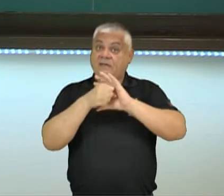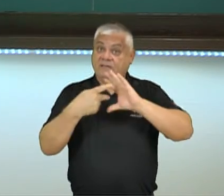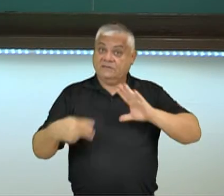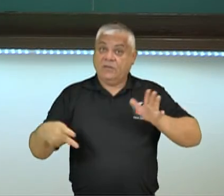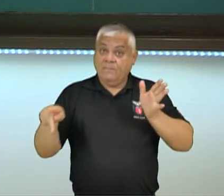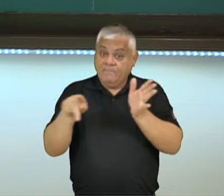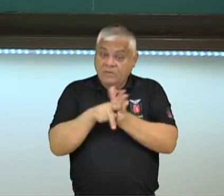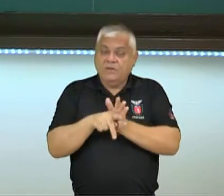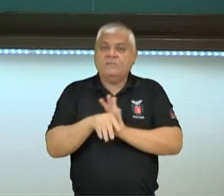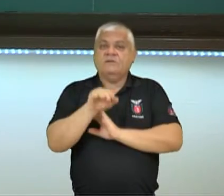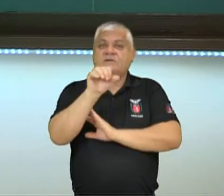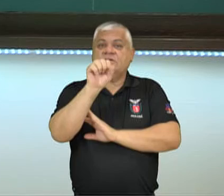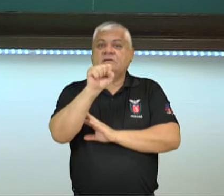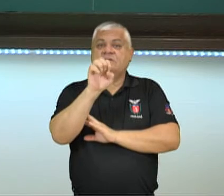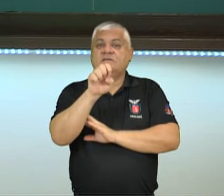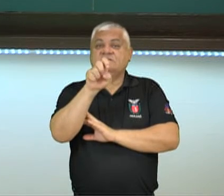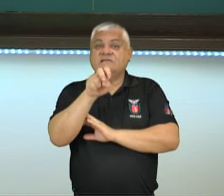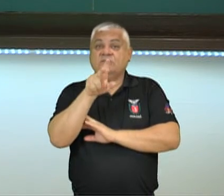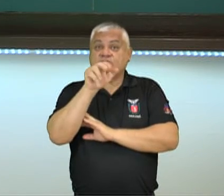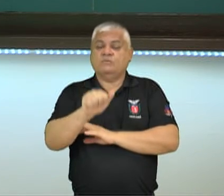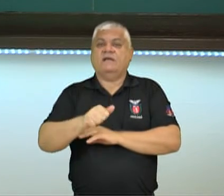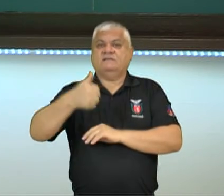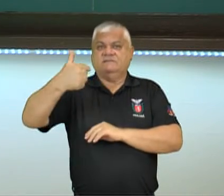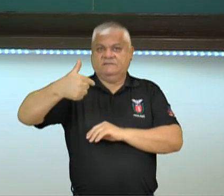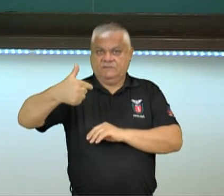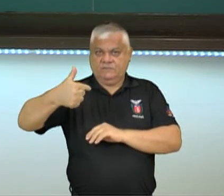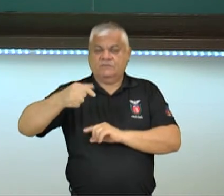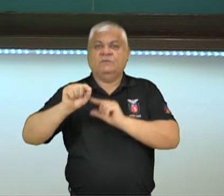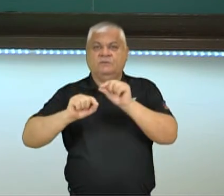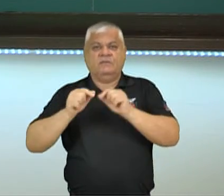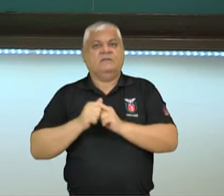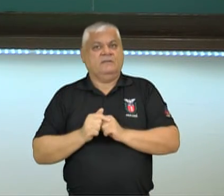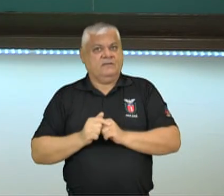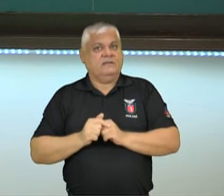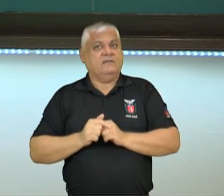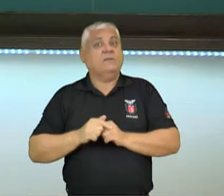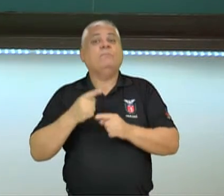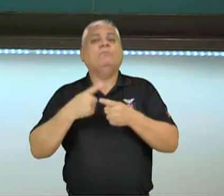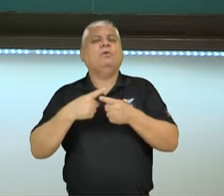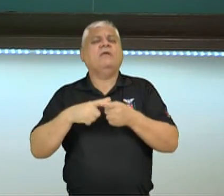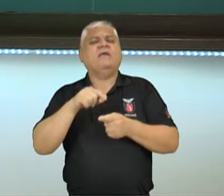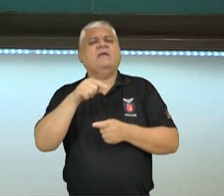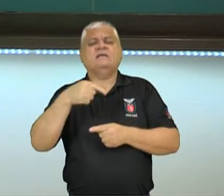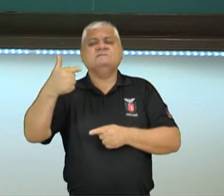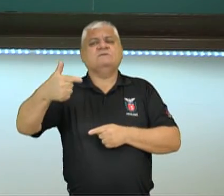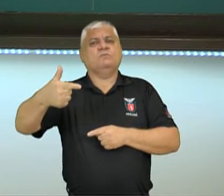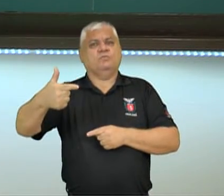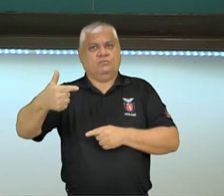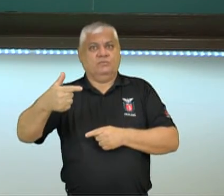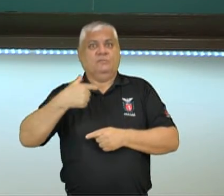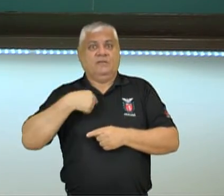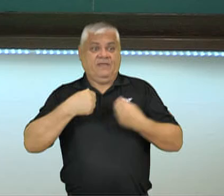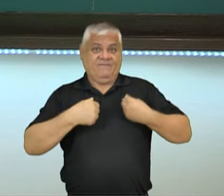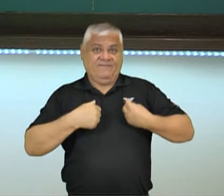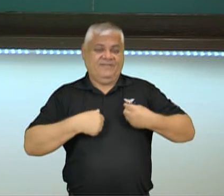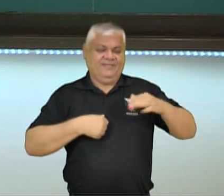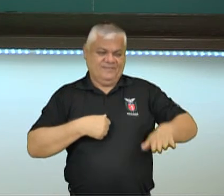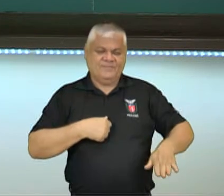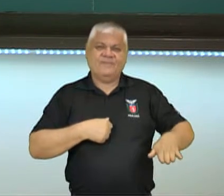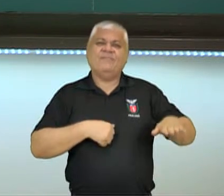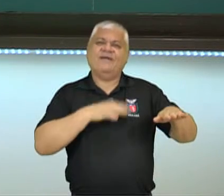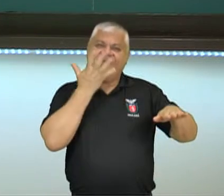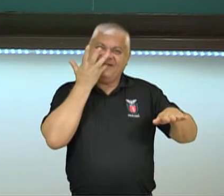caracteres sexuais secundários, tá? Veja que é secundário porque é num segundo momento da vida que surge,